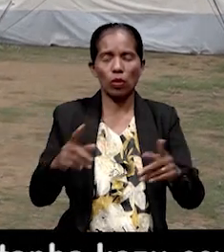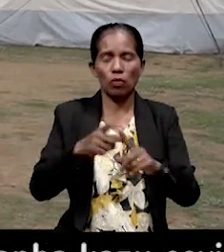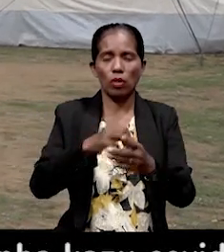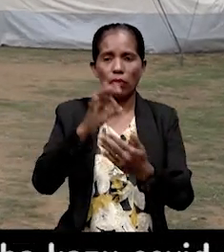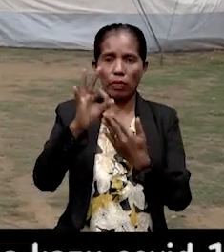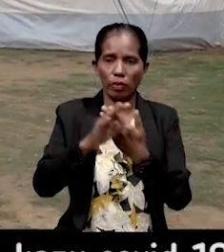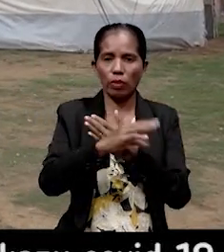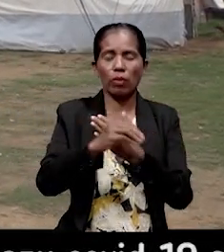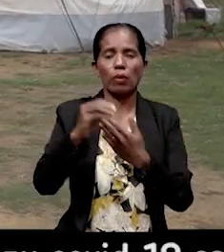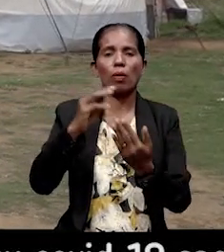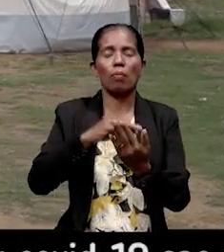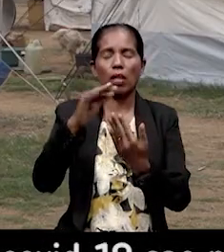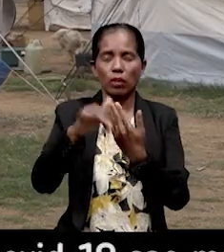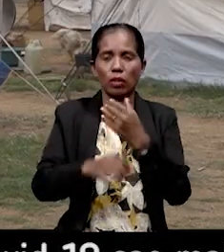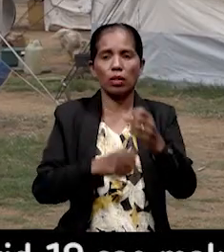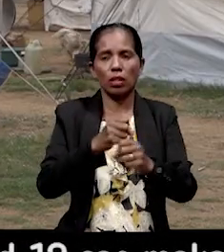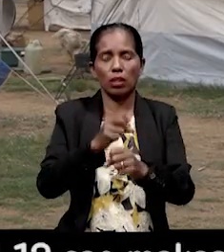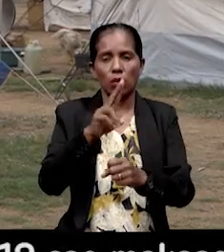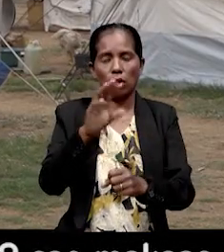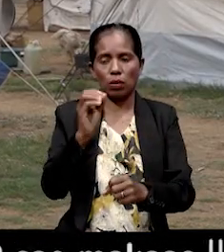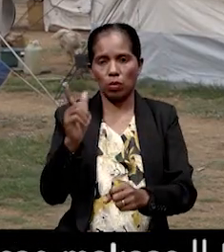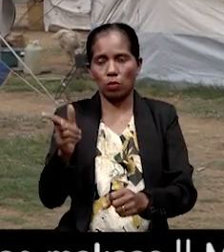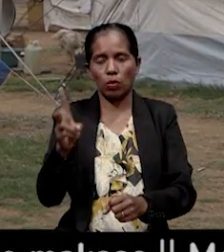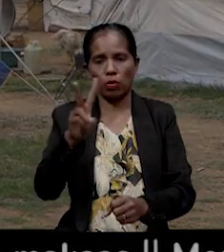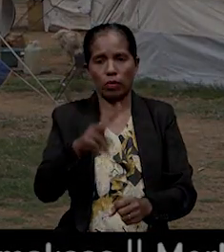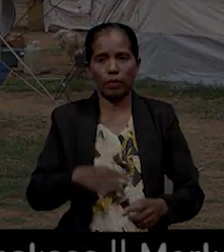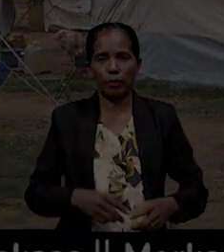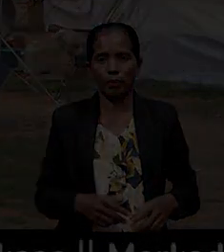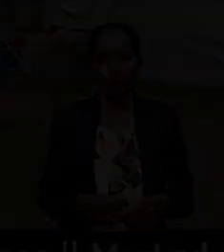Tinangrihunrua, Ronulresengrua. Fátima Pereira, Elio Gaio, GMN.